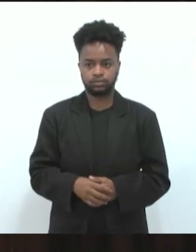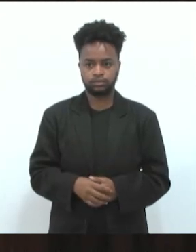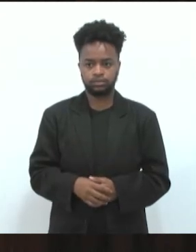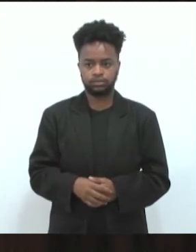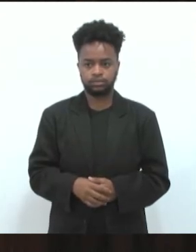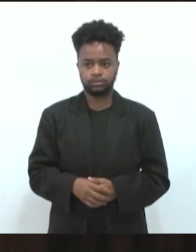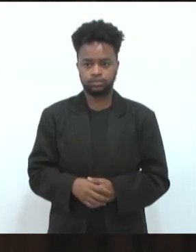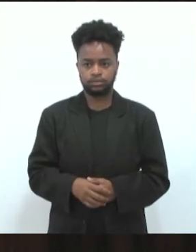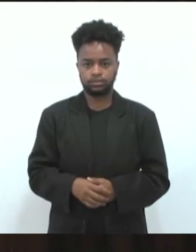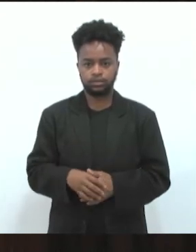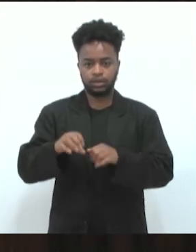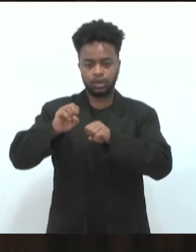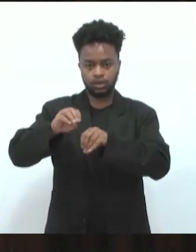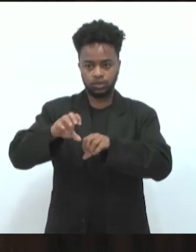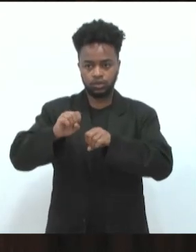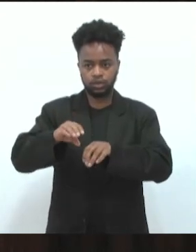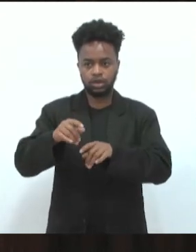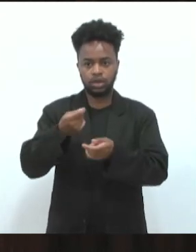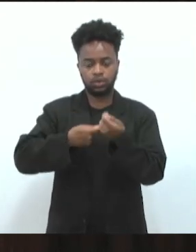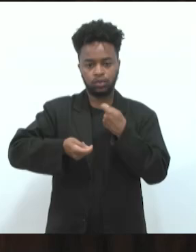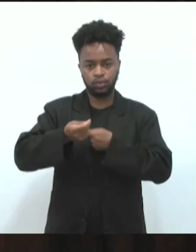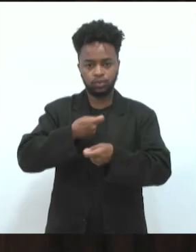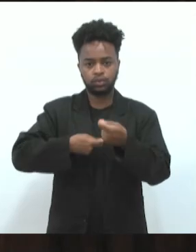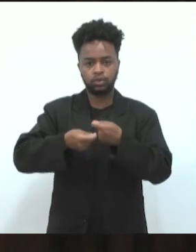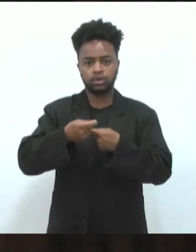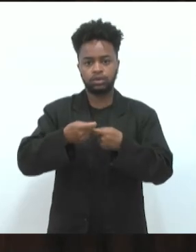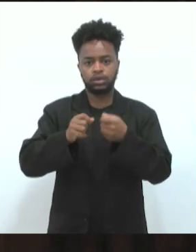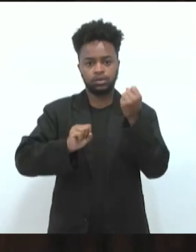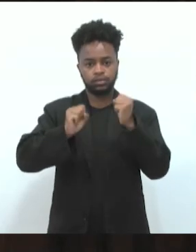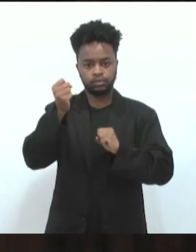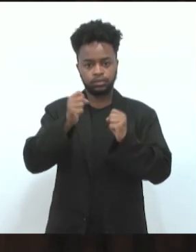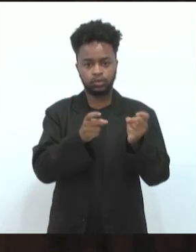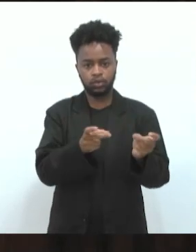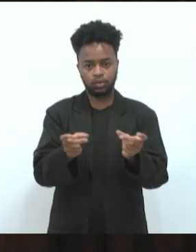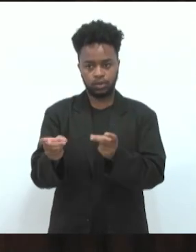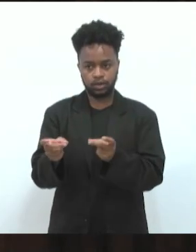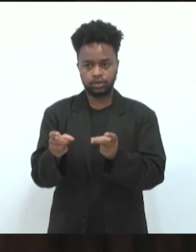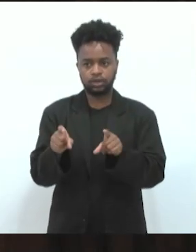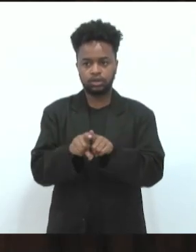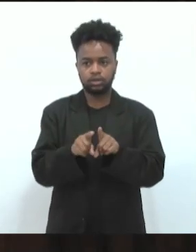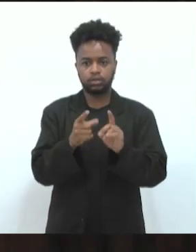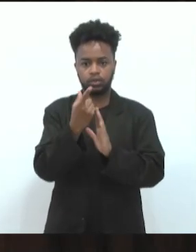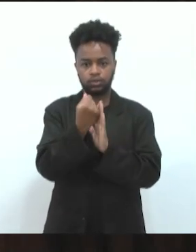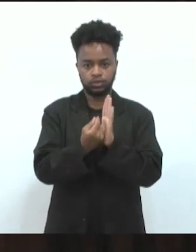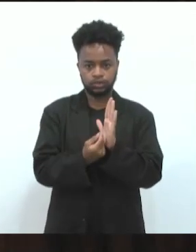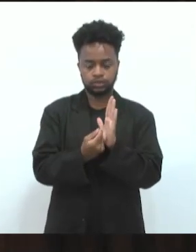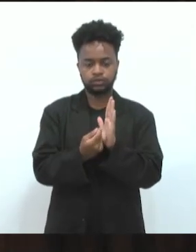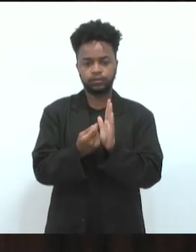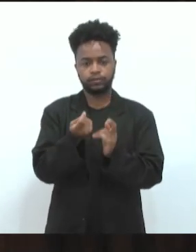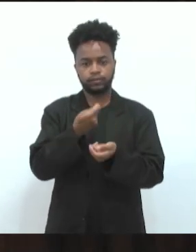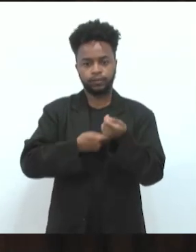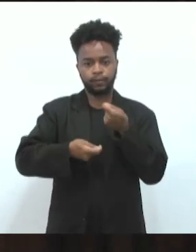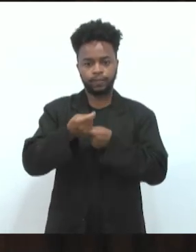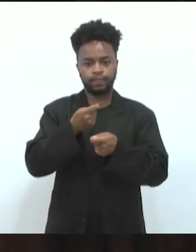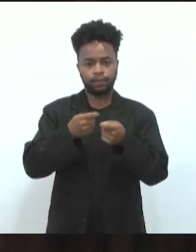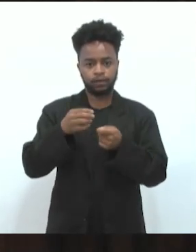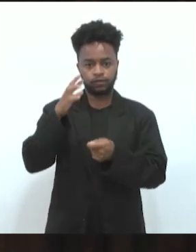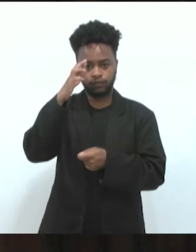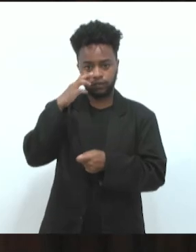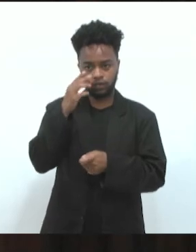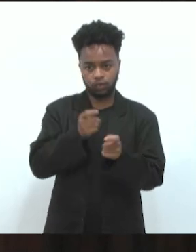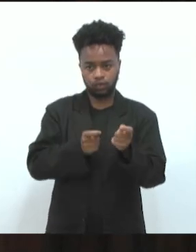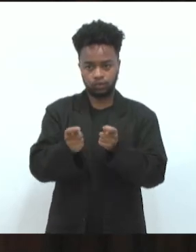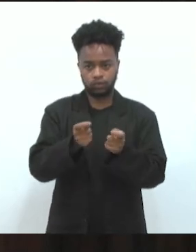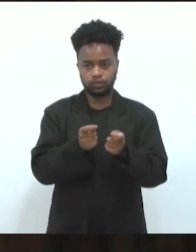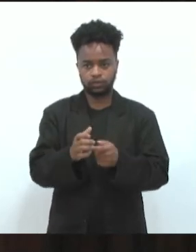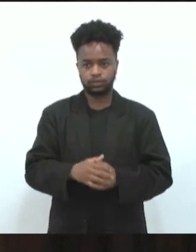Pesqueira, de Educação, de Economia, de Indústria e Comércio e de Orçamento, Finanças, Fiscalização Financeira e